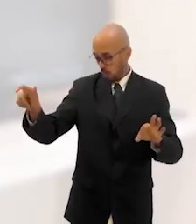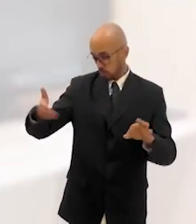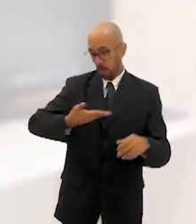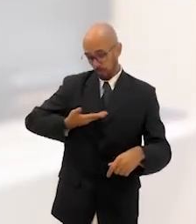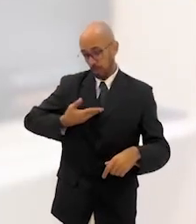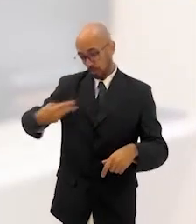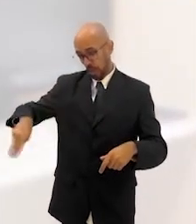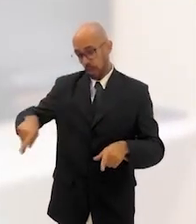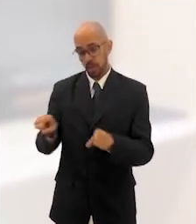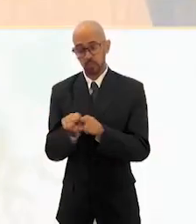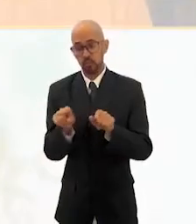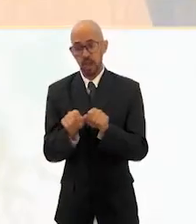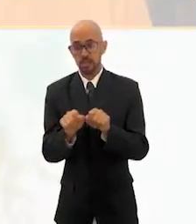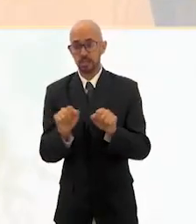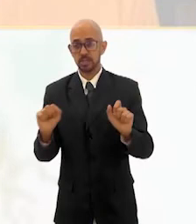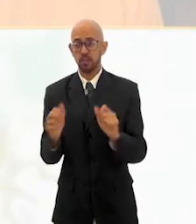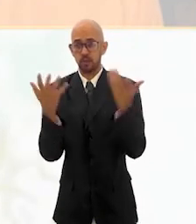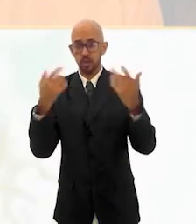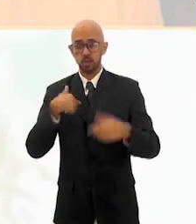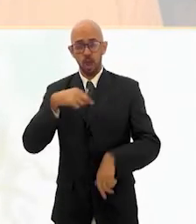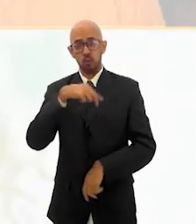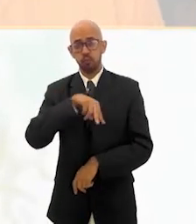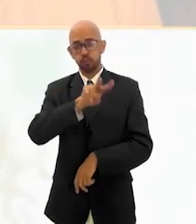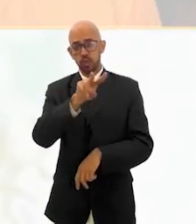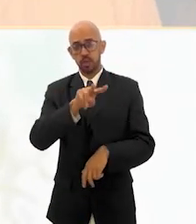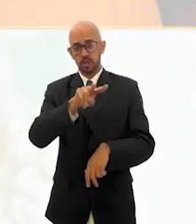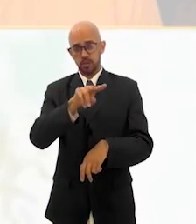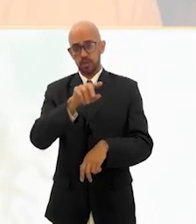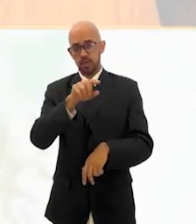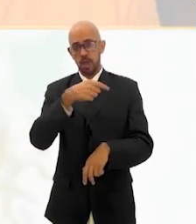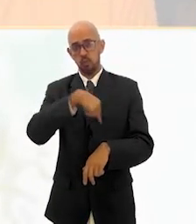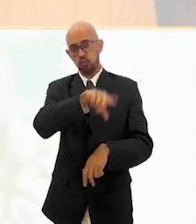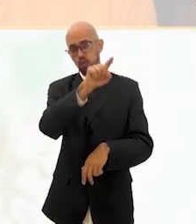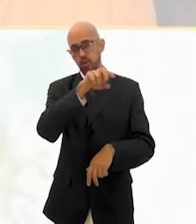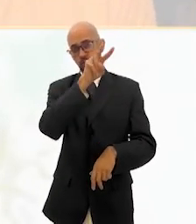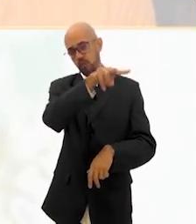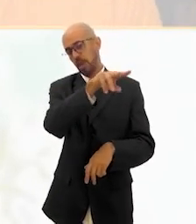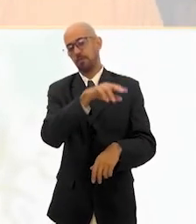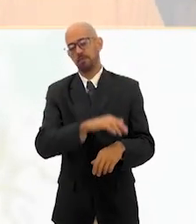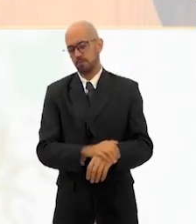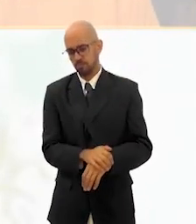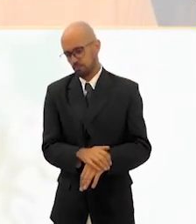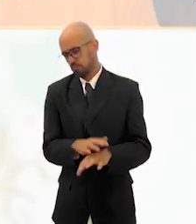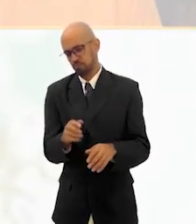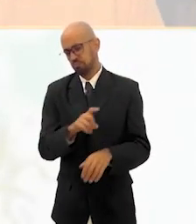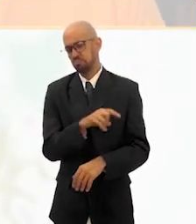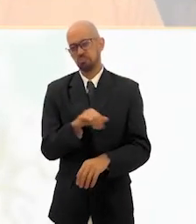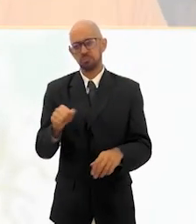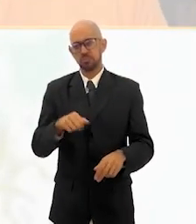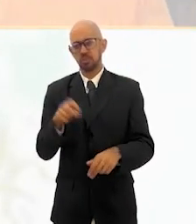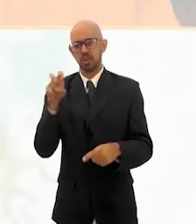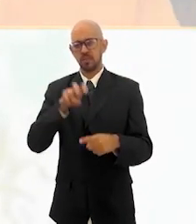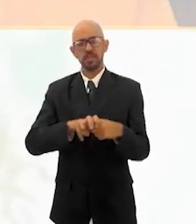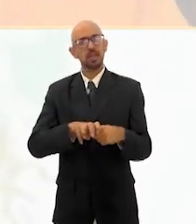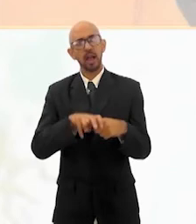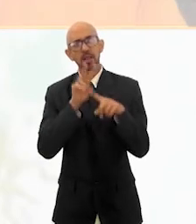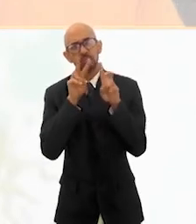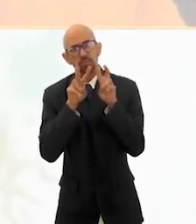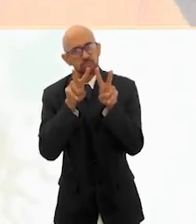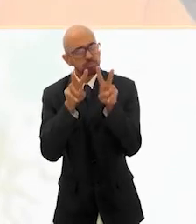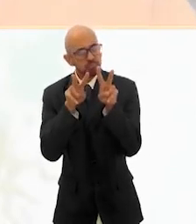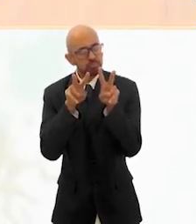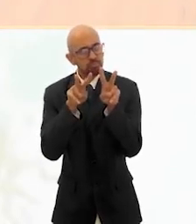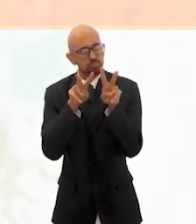na cidade, que faz esse evento, e eu fui lá para ver. Né? E um dia eu estava lá na E plateia